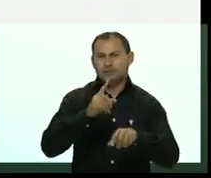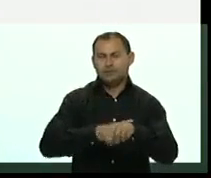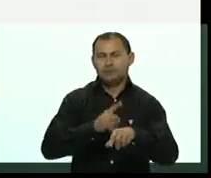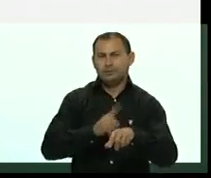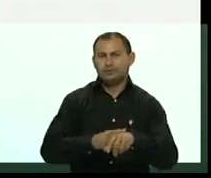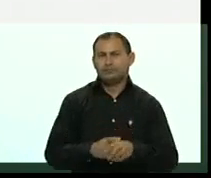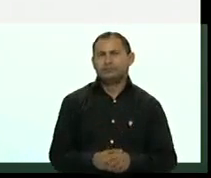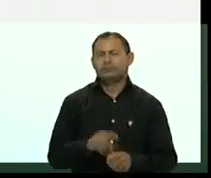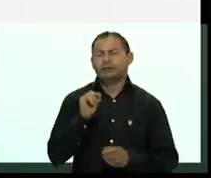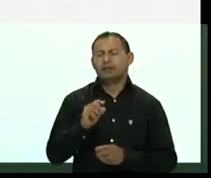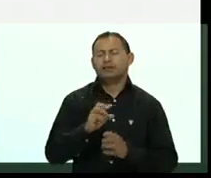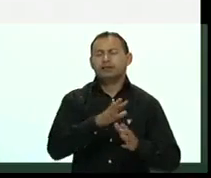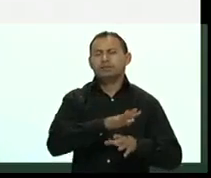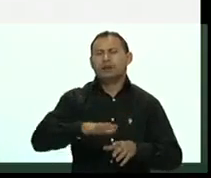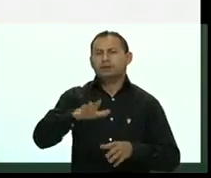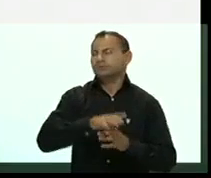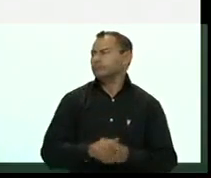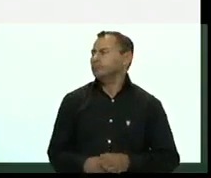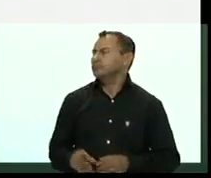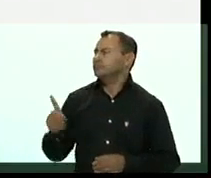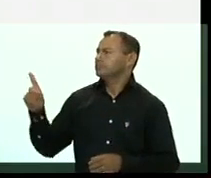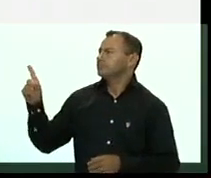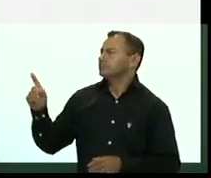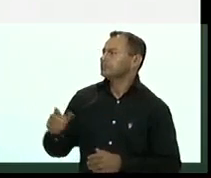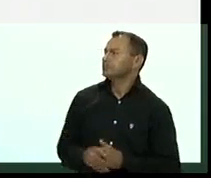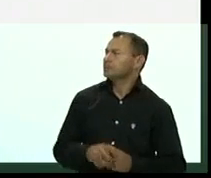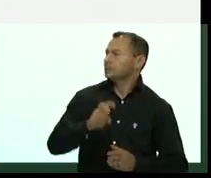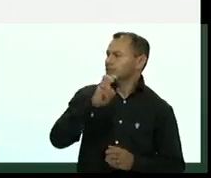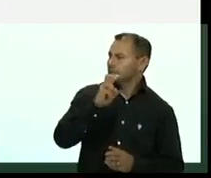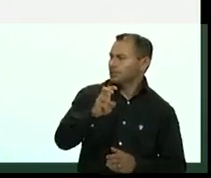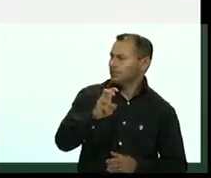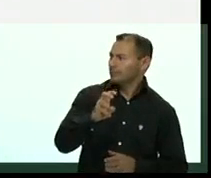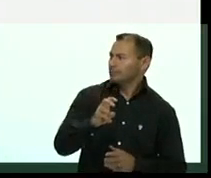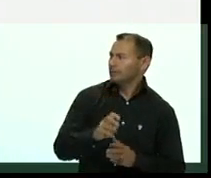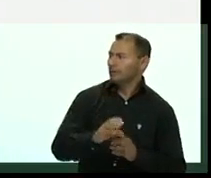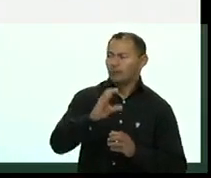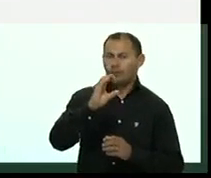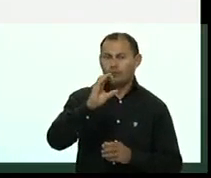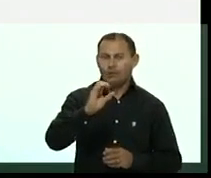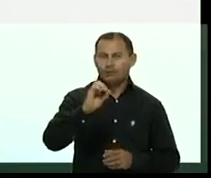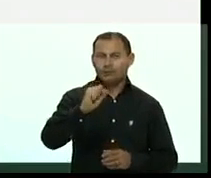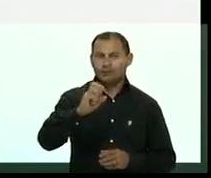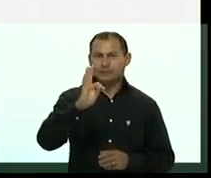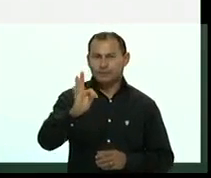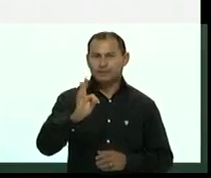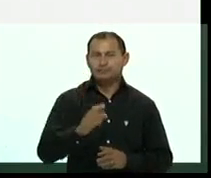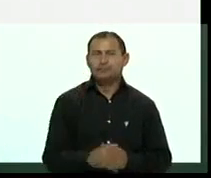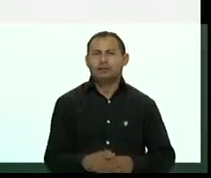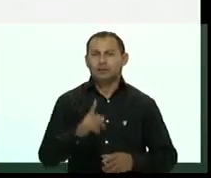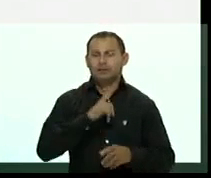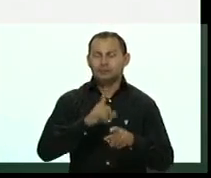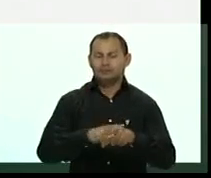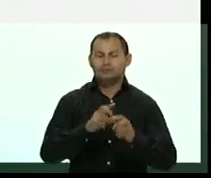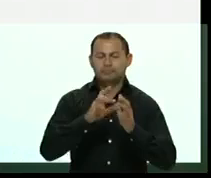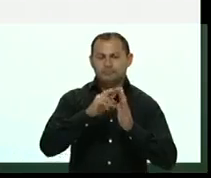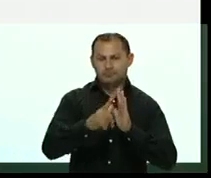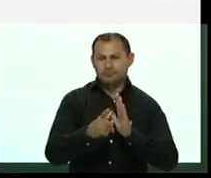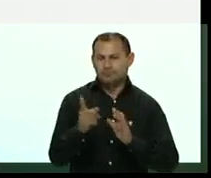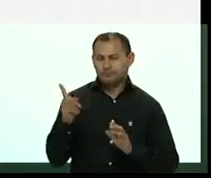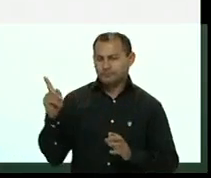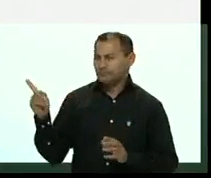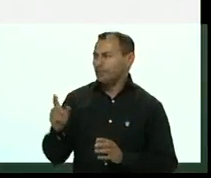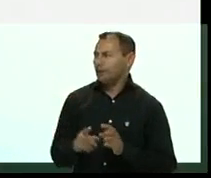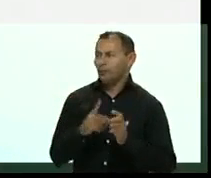tempo, quem é o meu espaço? 5 cosseno de t. Eu tenho que derivar